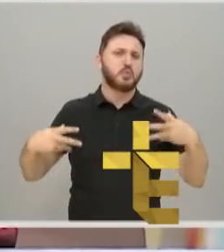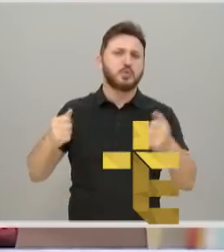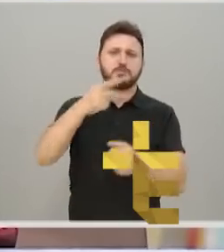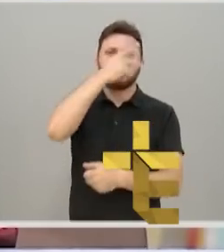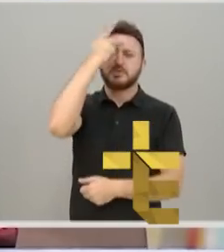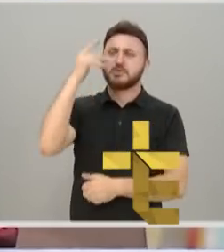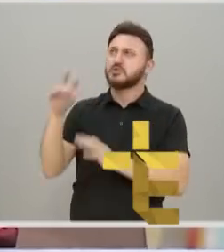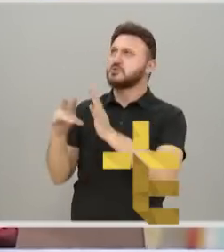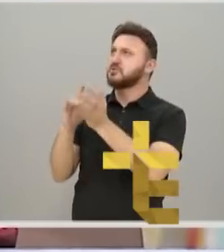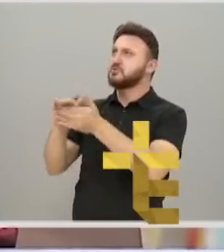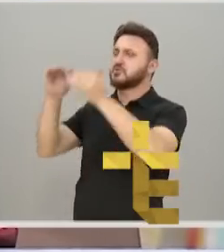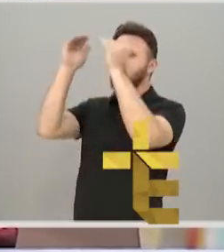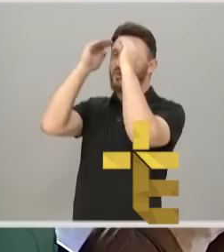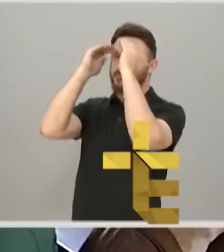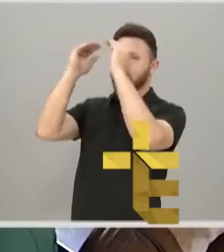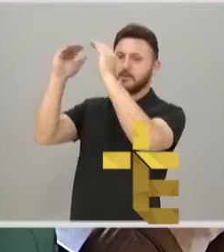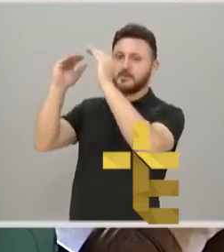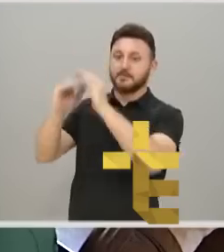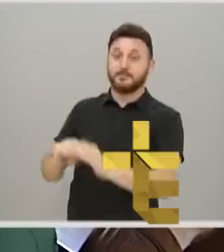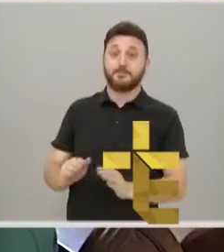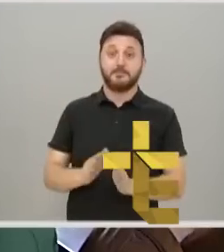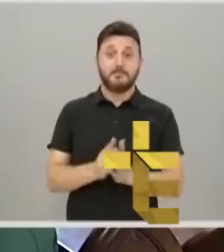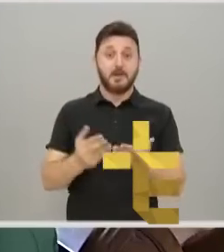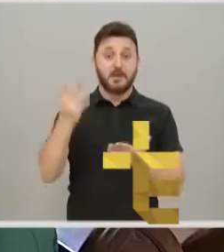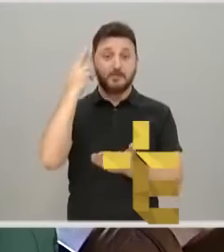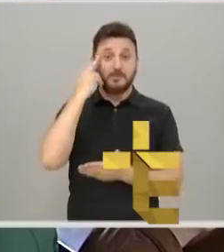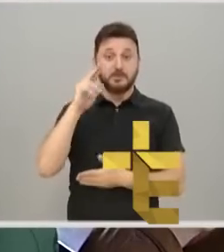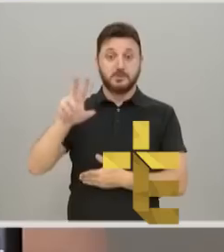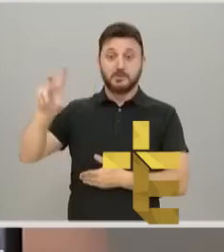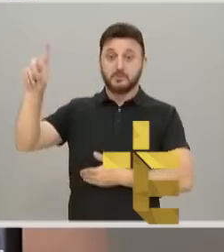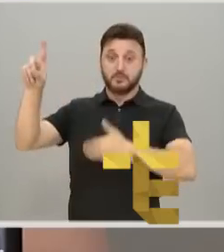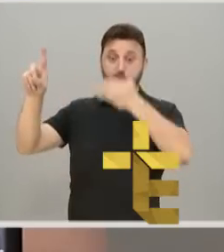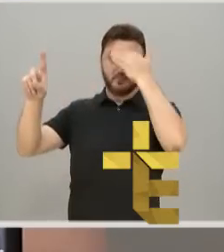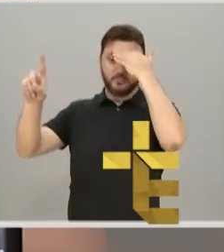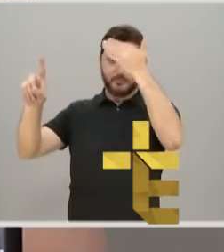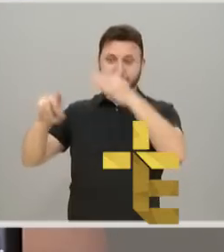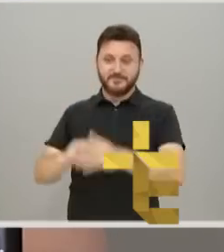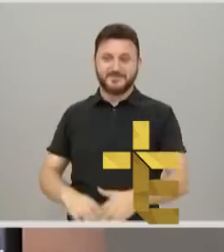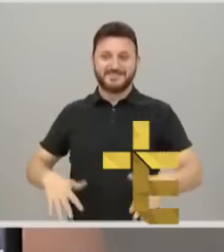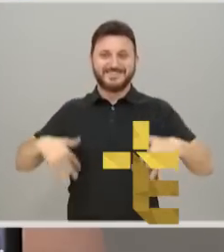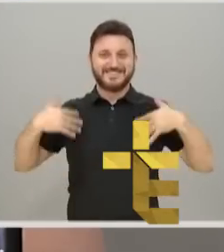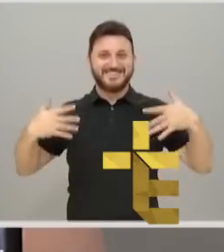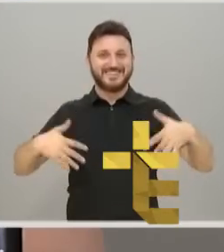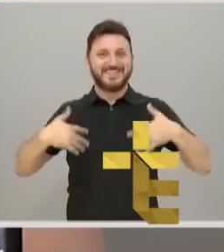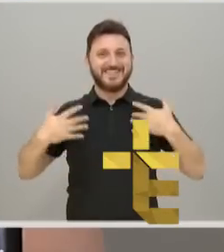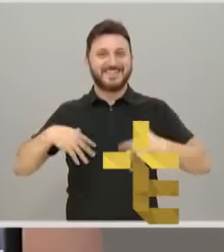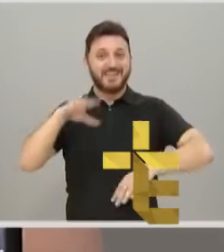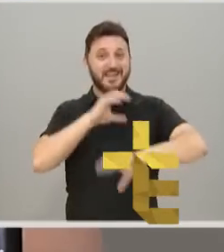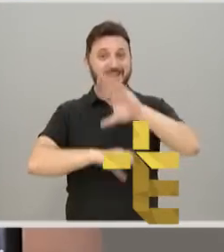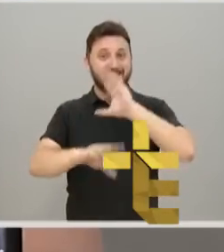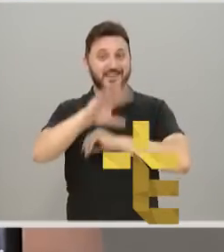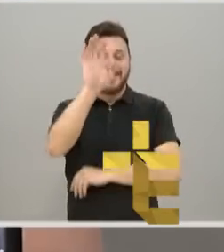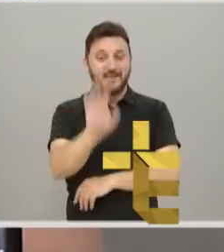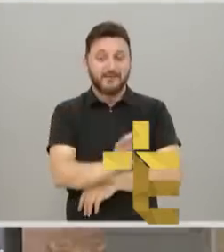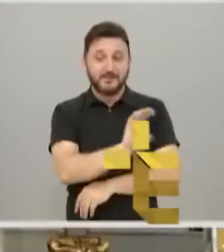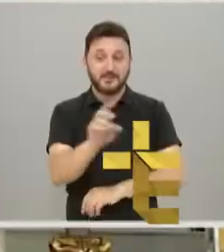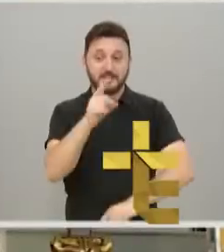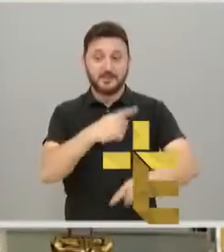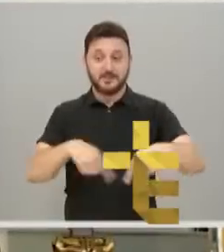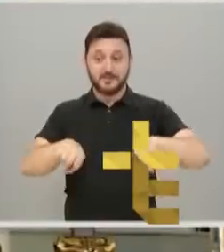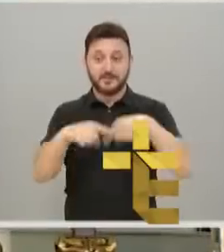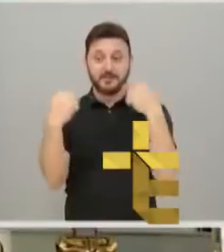obedecem. Palavra do Senhor. Graças a Deus. Com alegria aclamemos o Santo Evangelho